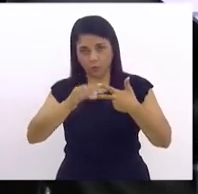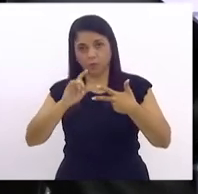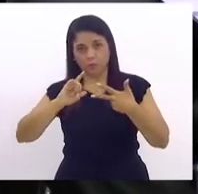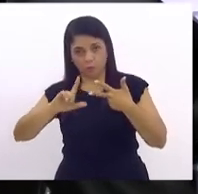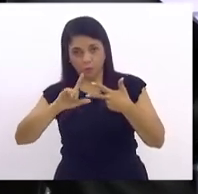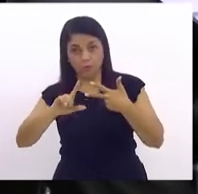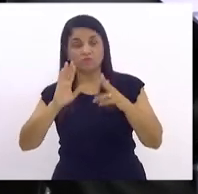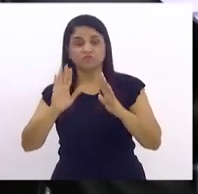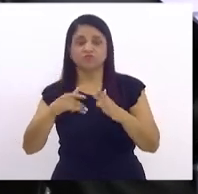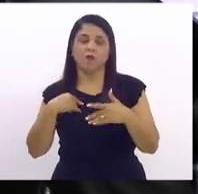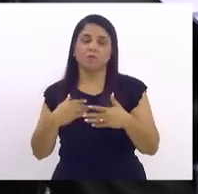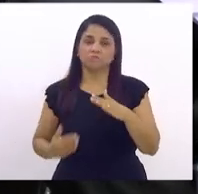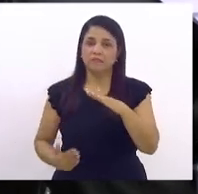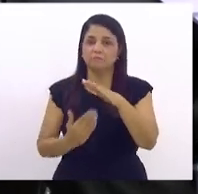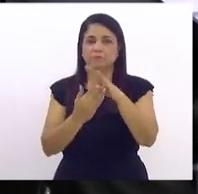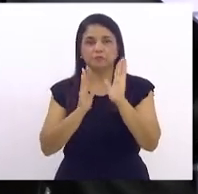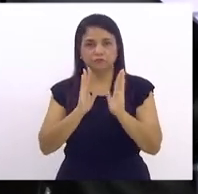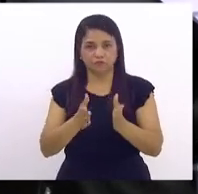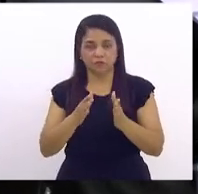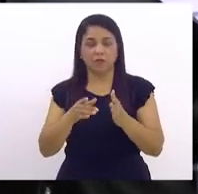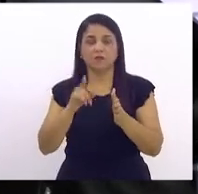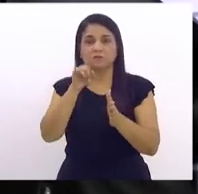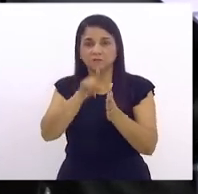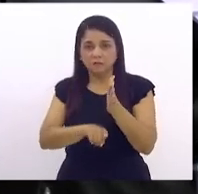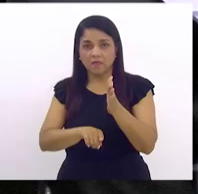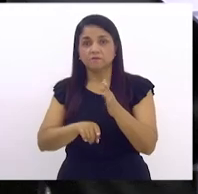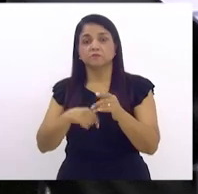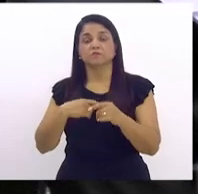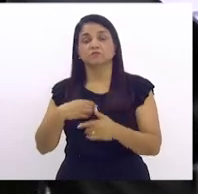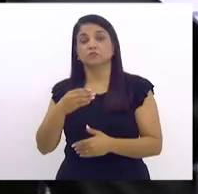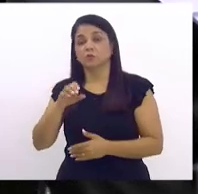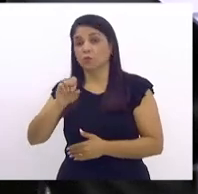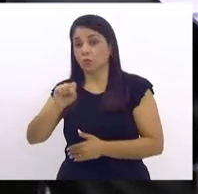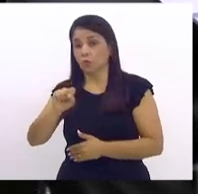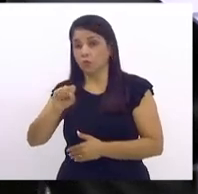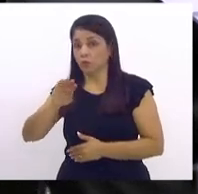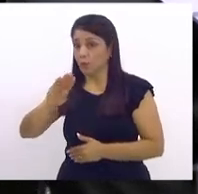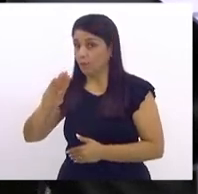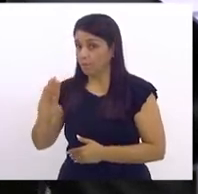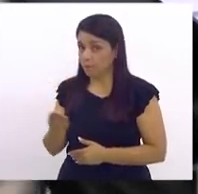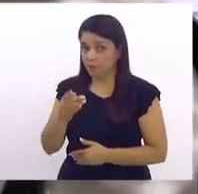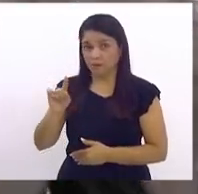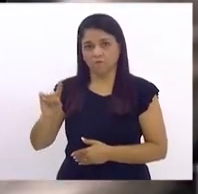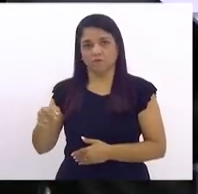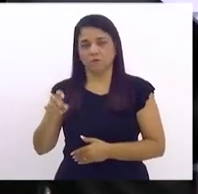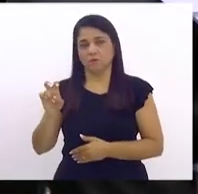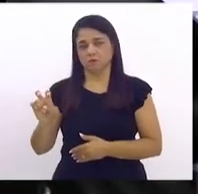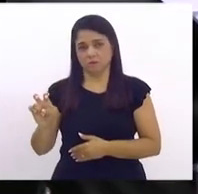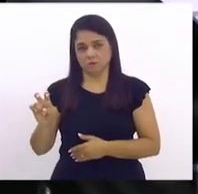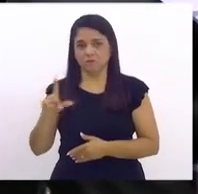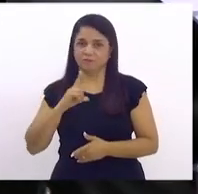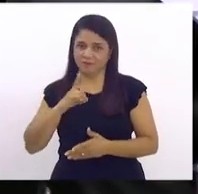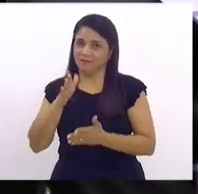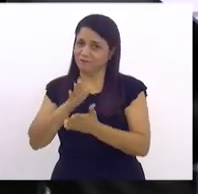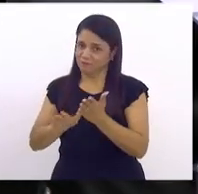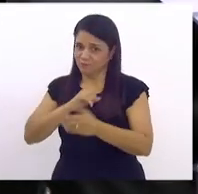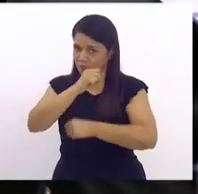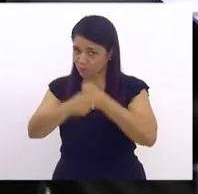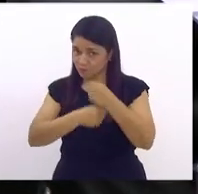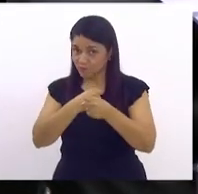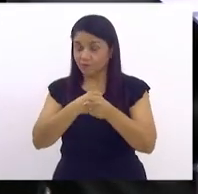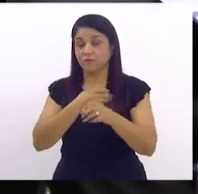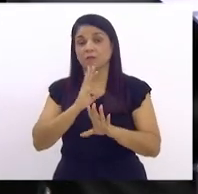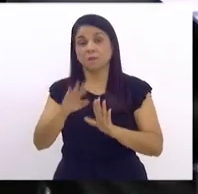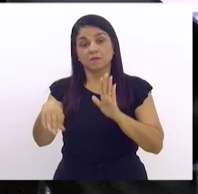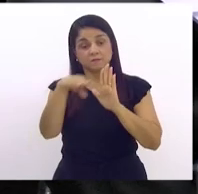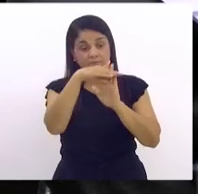corrente e líquida, além do déficit orçamentário de 8,5 bilhões. Mas não há da pauta, senhor presidente, mesmo